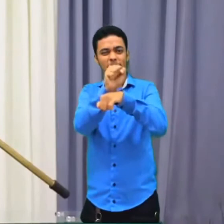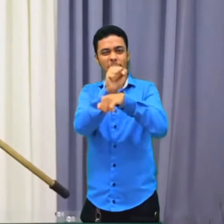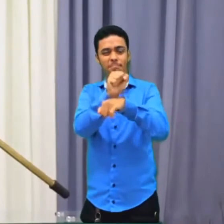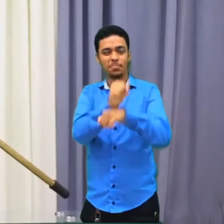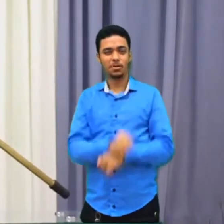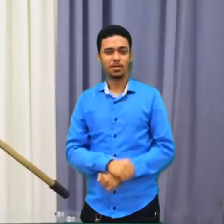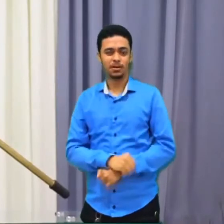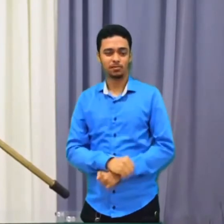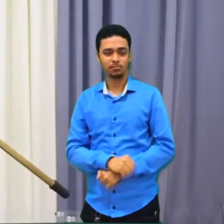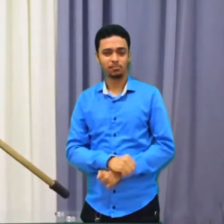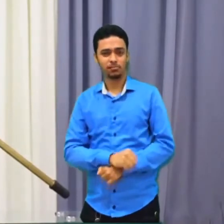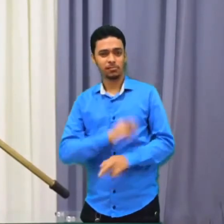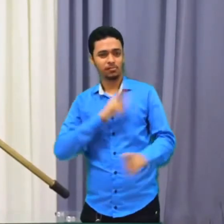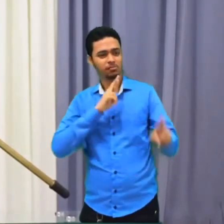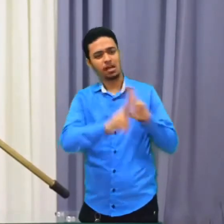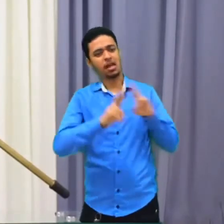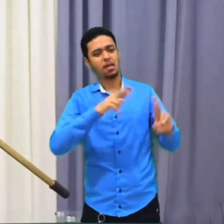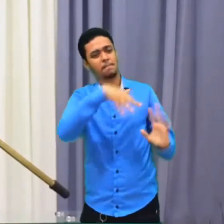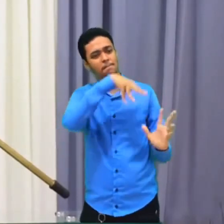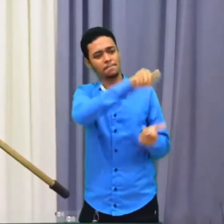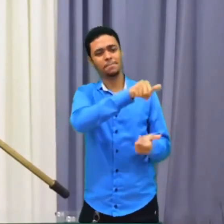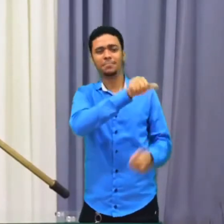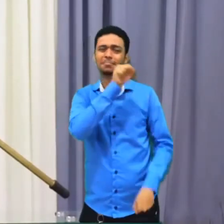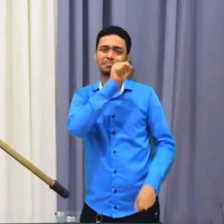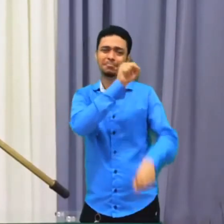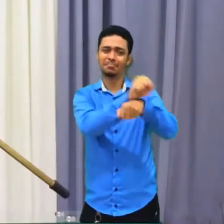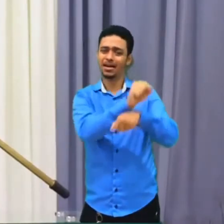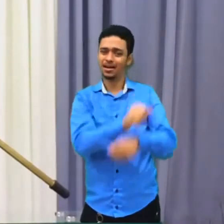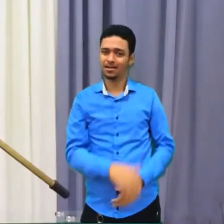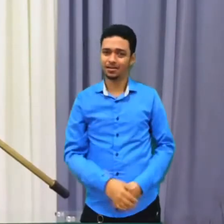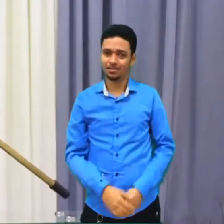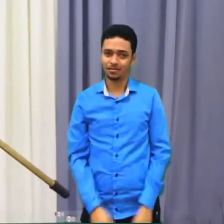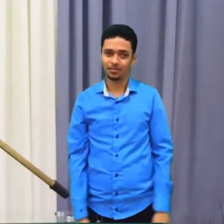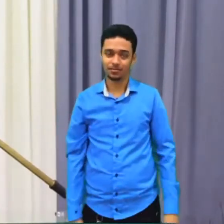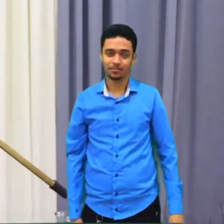de namorar com o mundo.